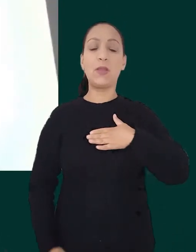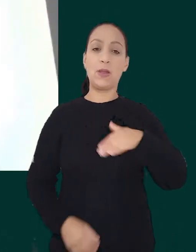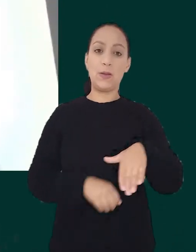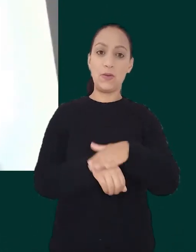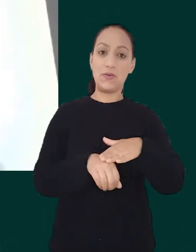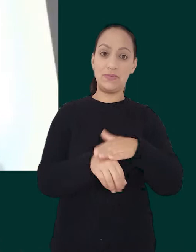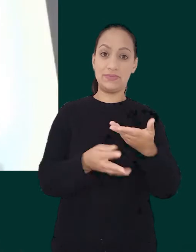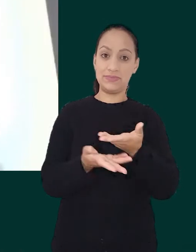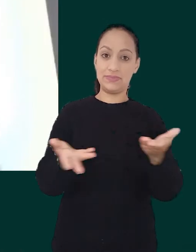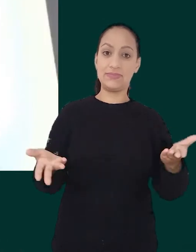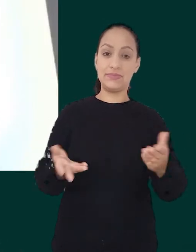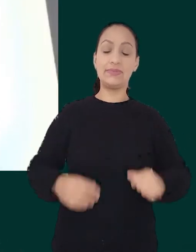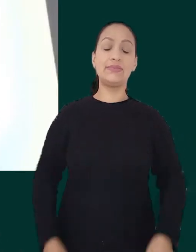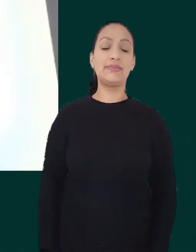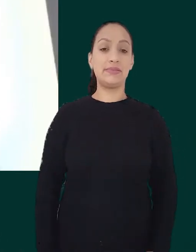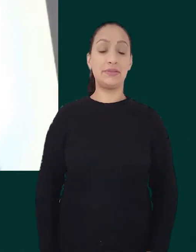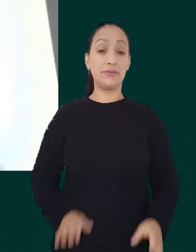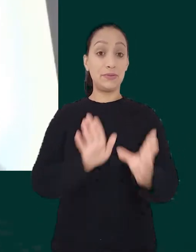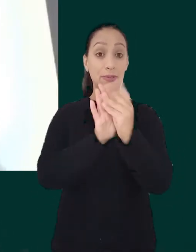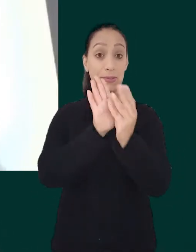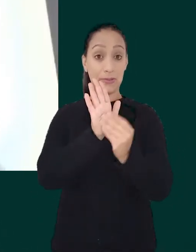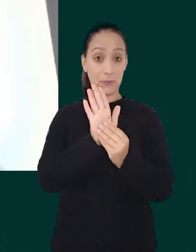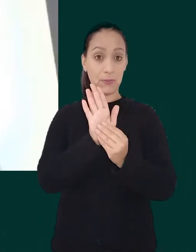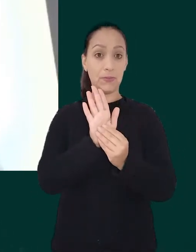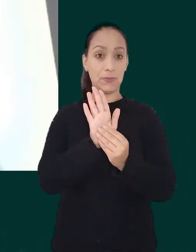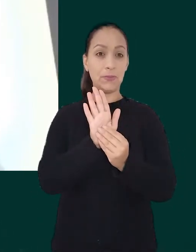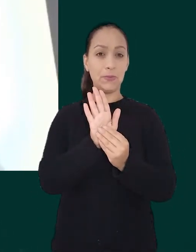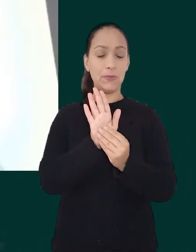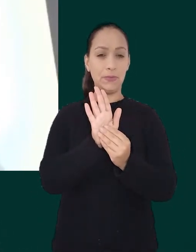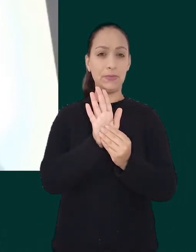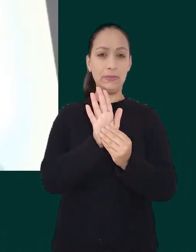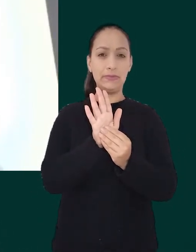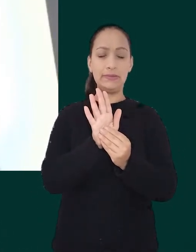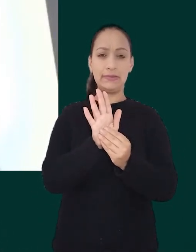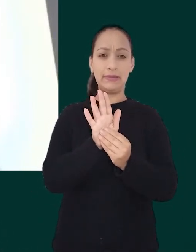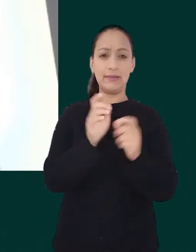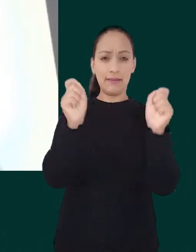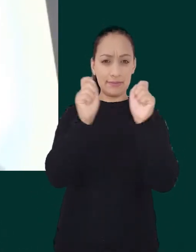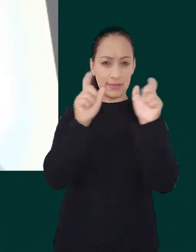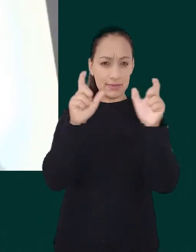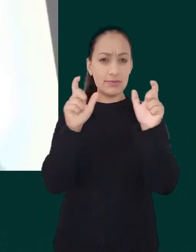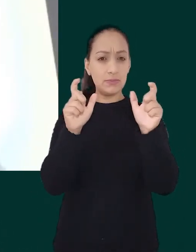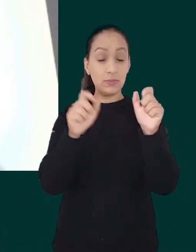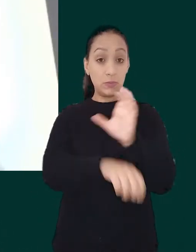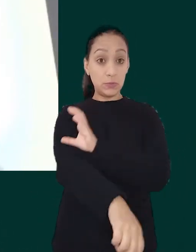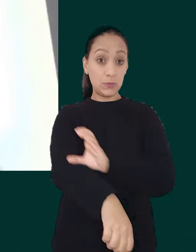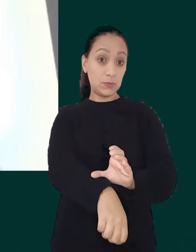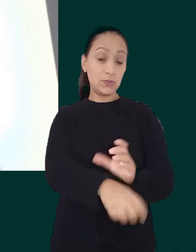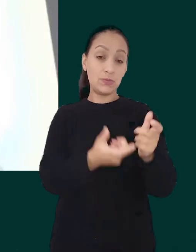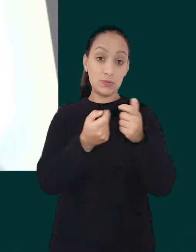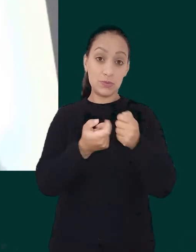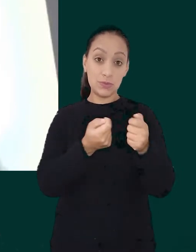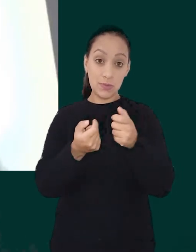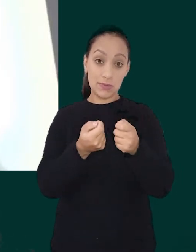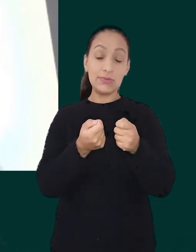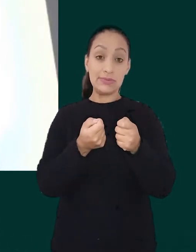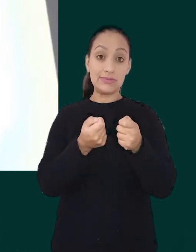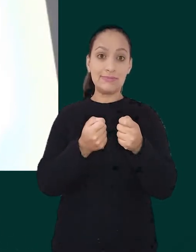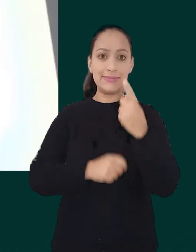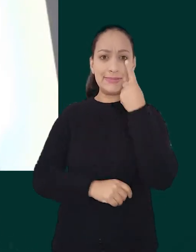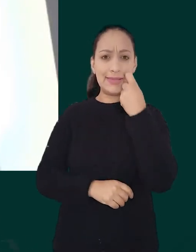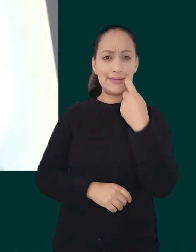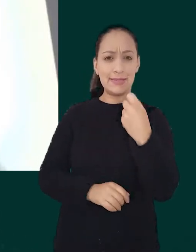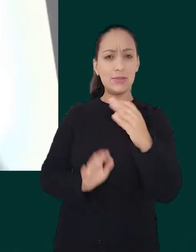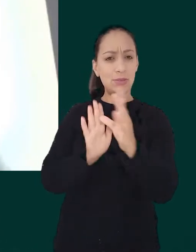vocês. Esse é um conteúdo que também nos chama muita atenção também no curso de jogos, né? Então, é um conteúdo interessante para a